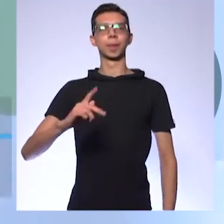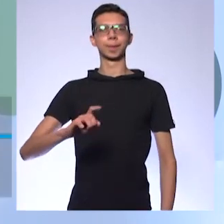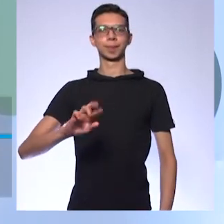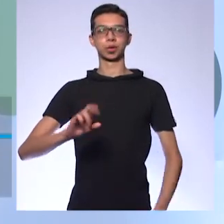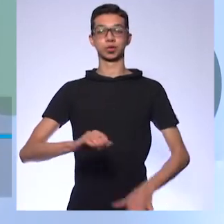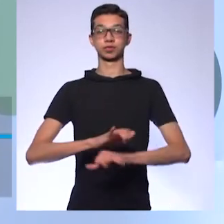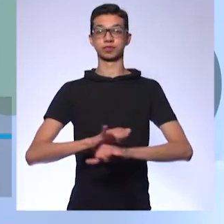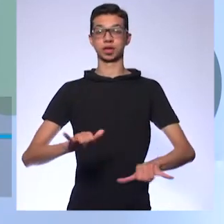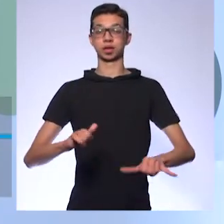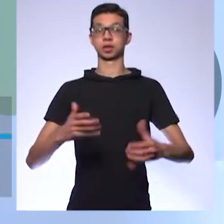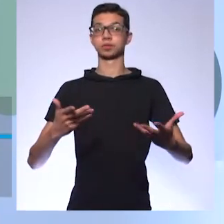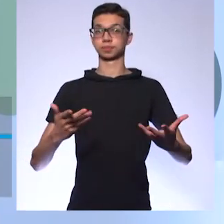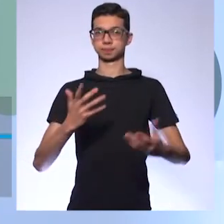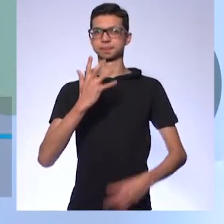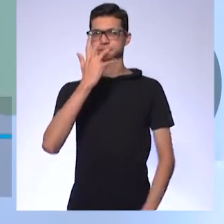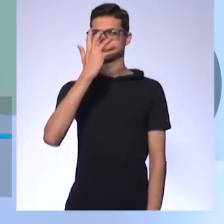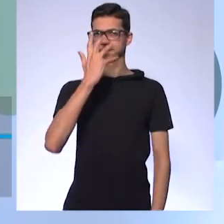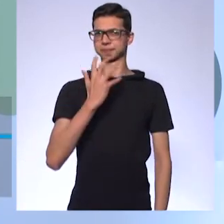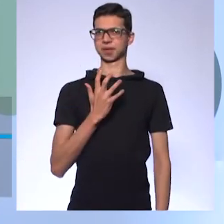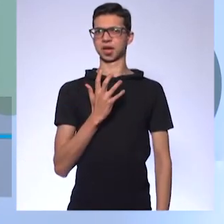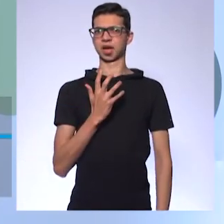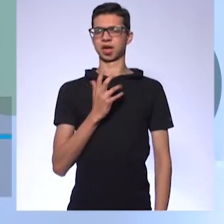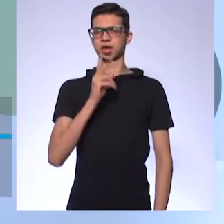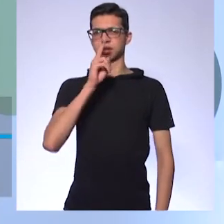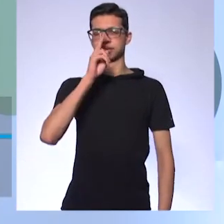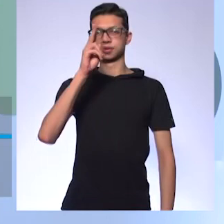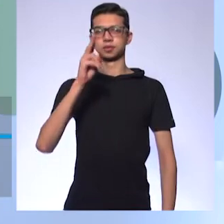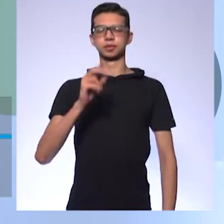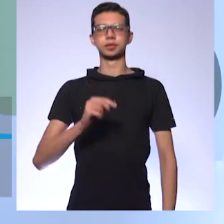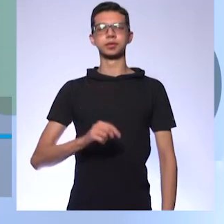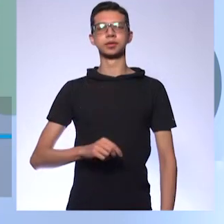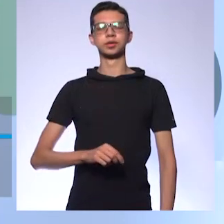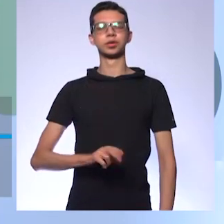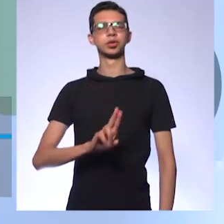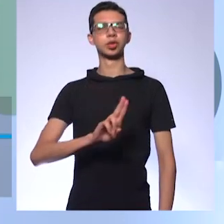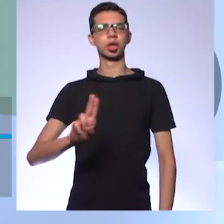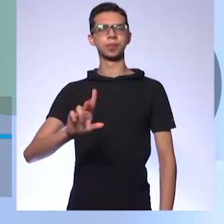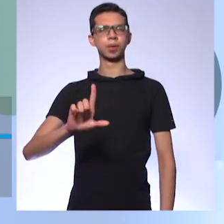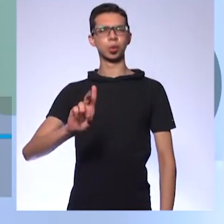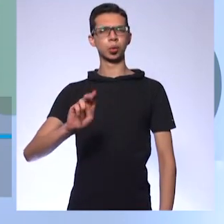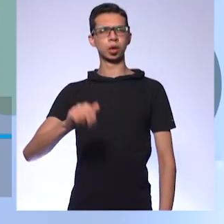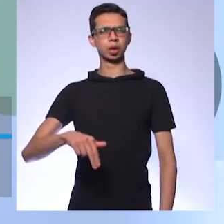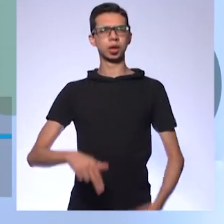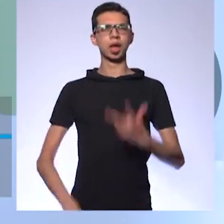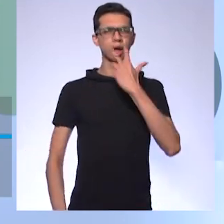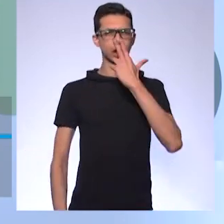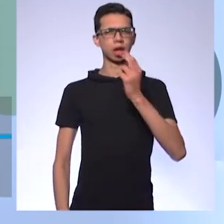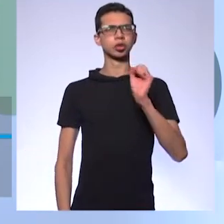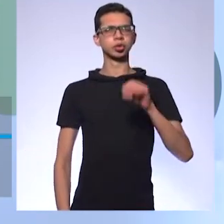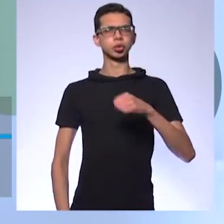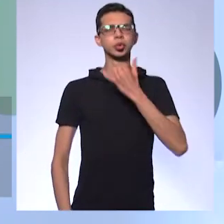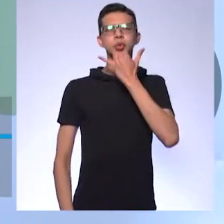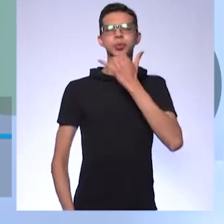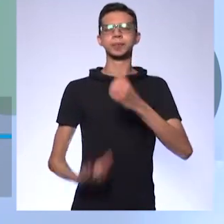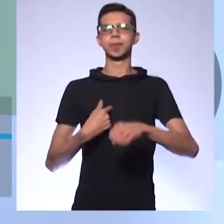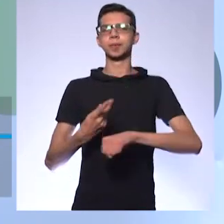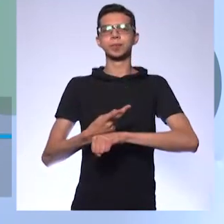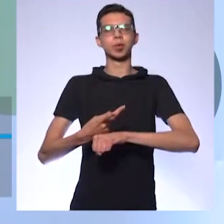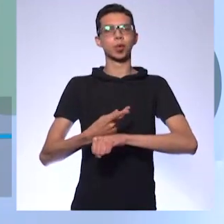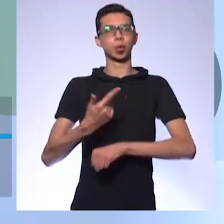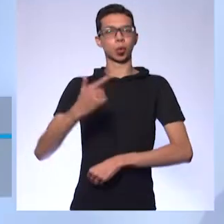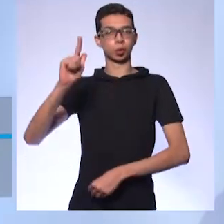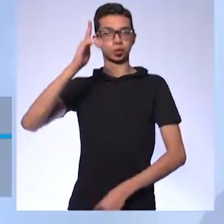caso dele. Então, nós temos várias É opiniões. Luan? E já passei Ah, aqui, acho que era Luan, Luan. desculpa, Luan, Então, que eu olha, já fui procurar outra